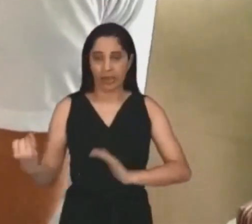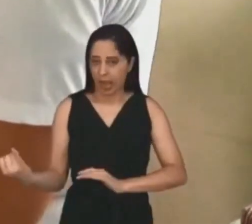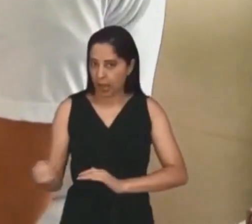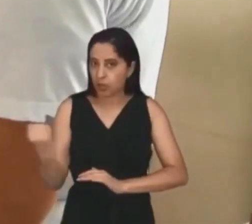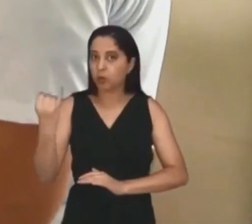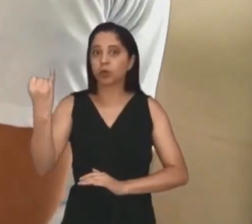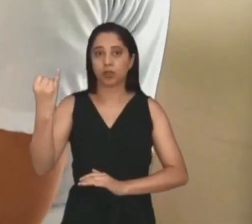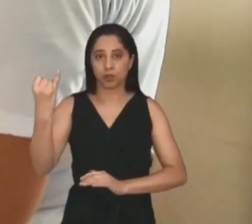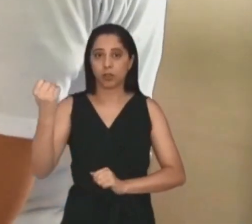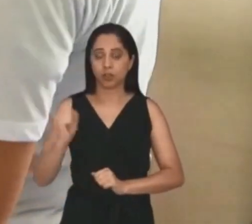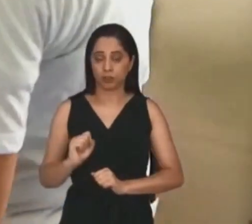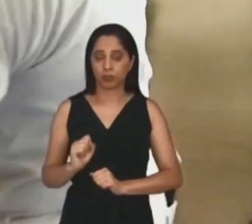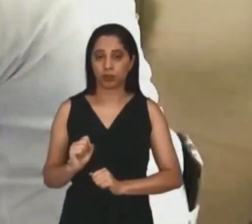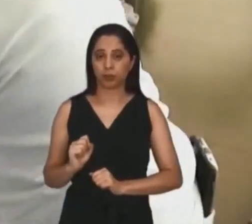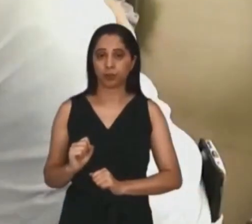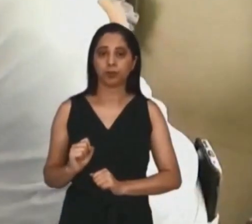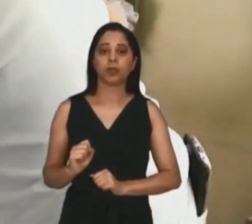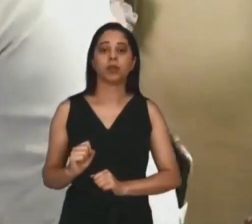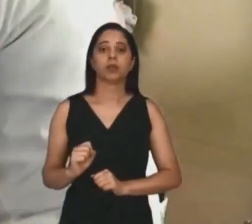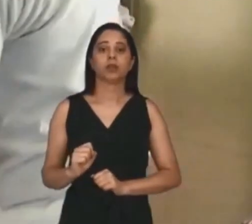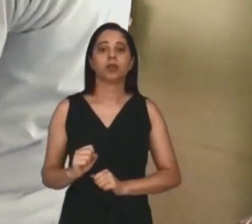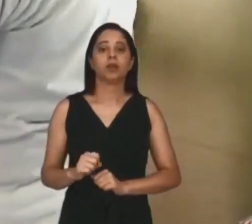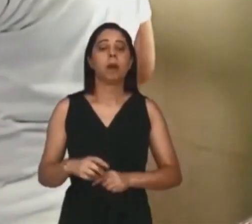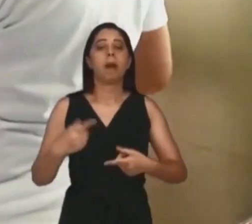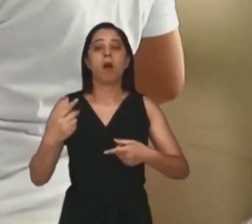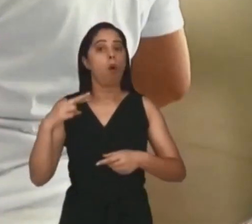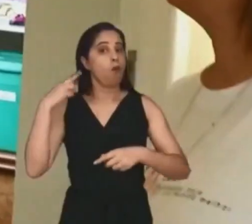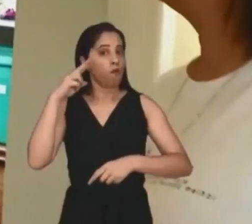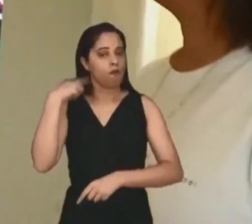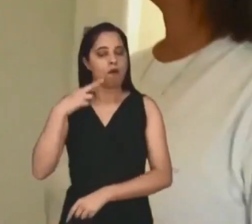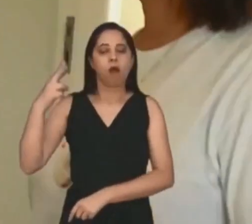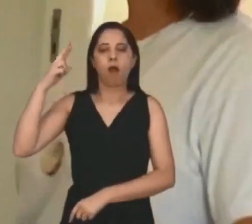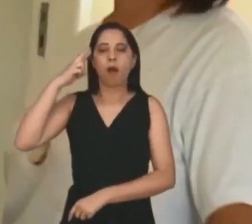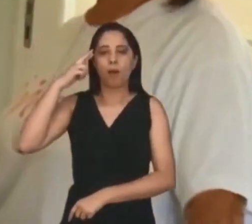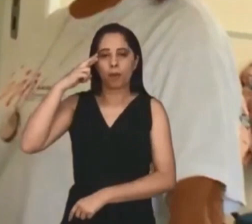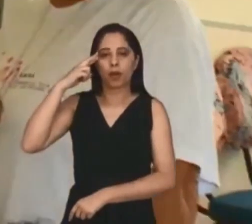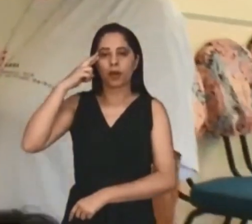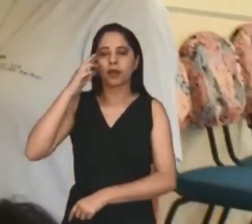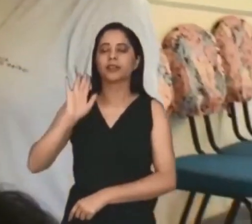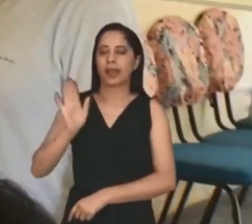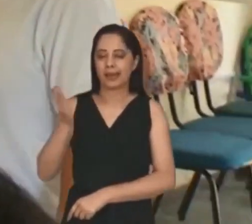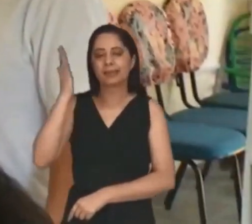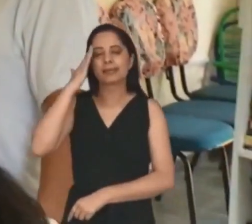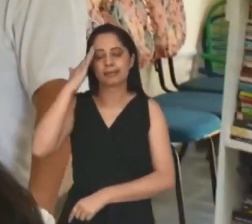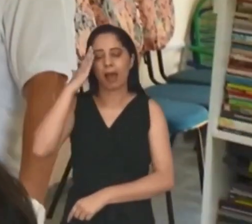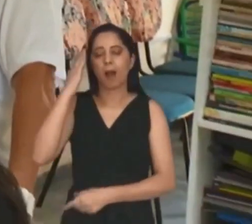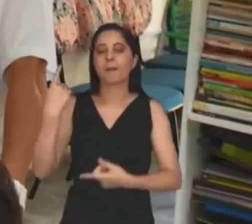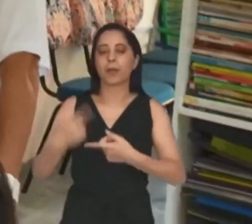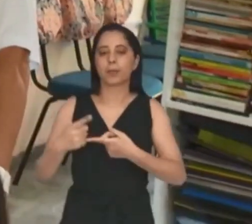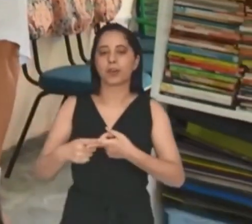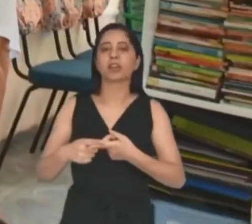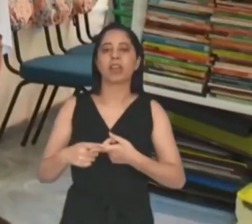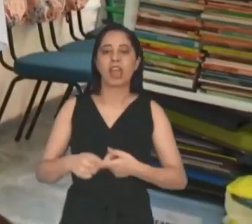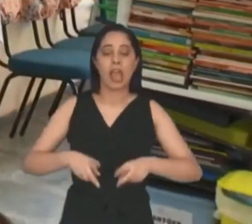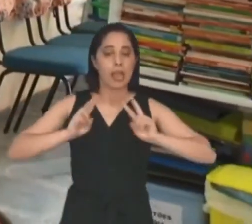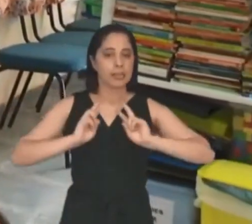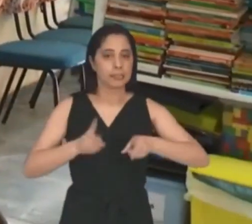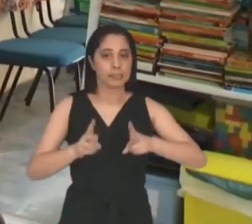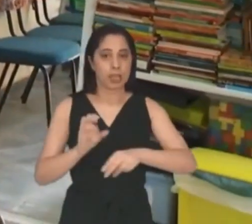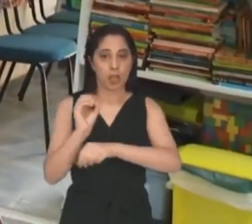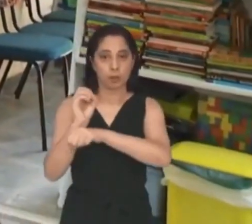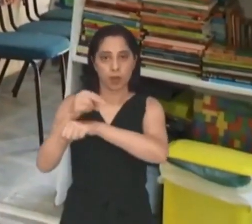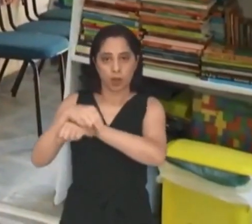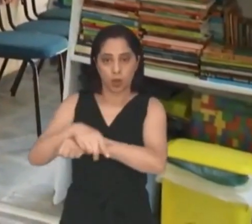passo muito importante para organizações sem fins lucrativos, algo que o vereador Rogério da Cazem conhece bem, já que o